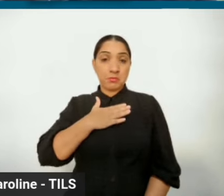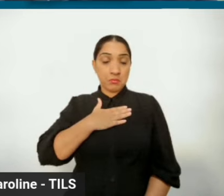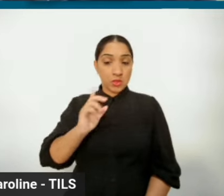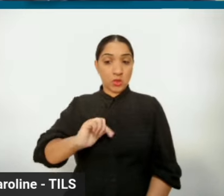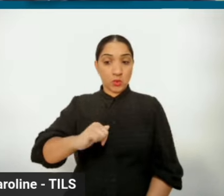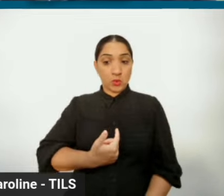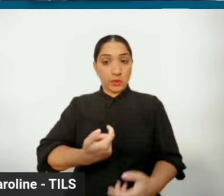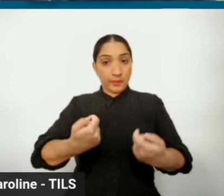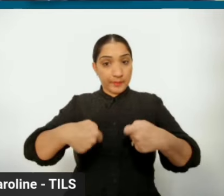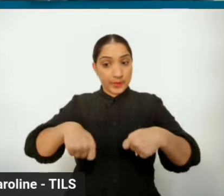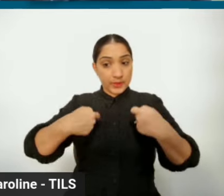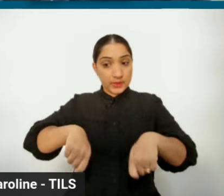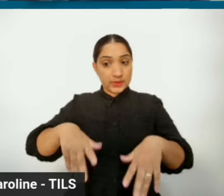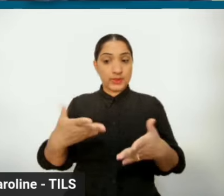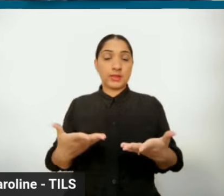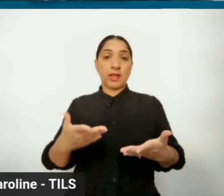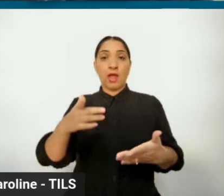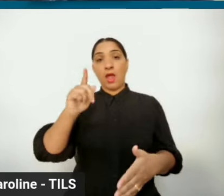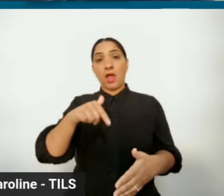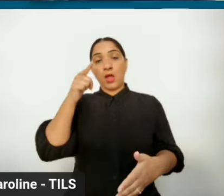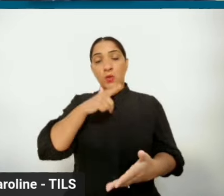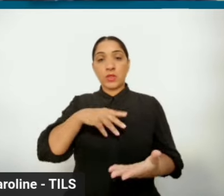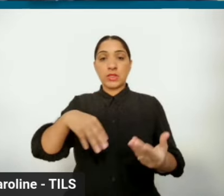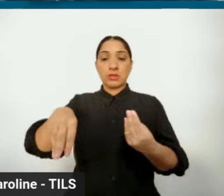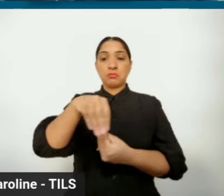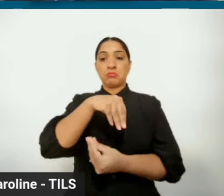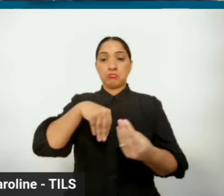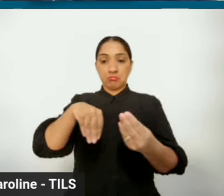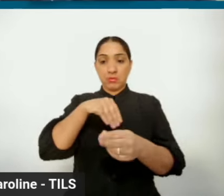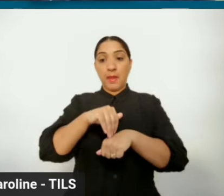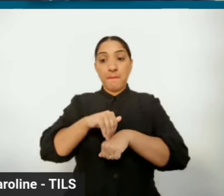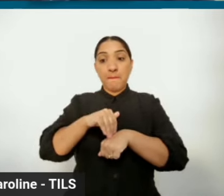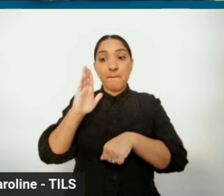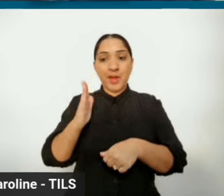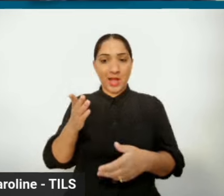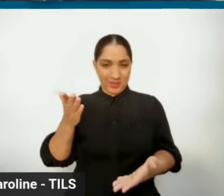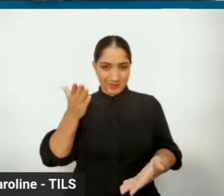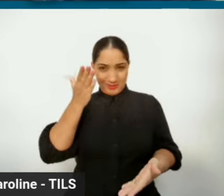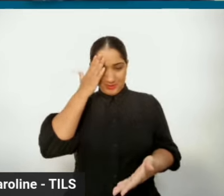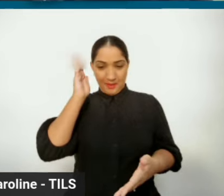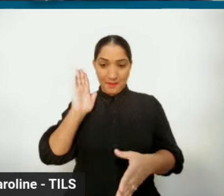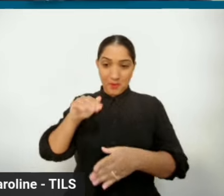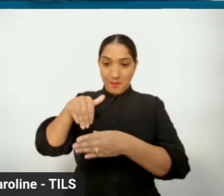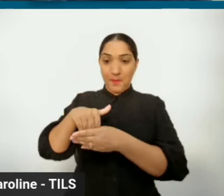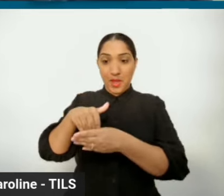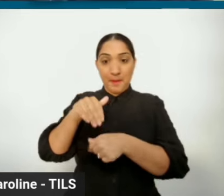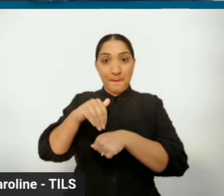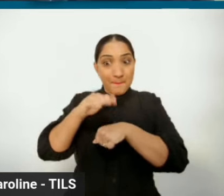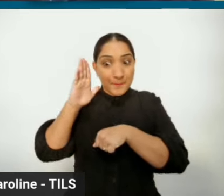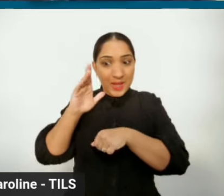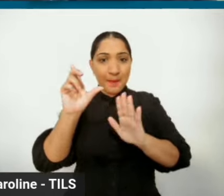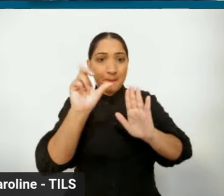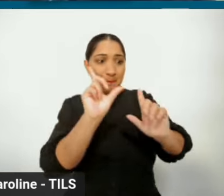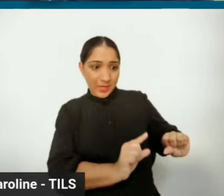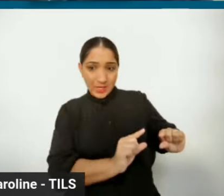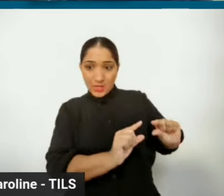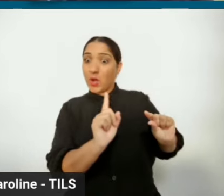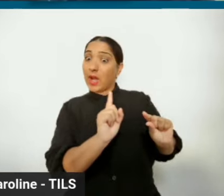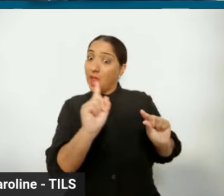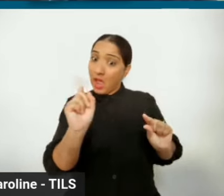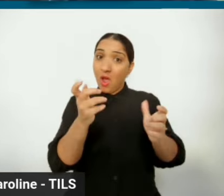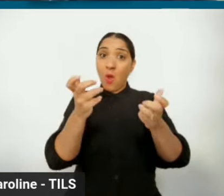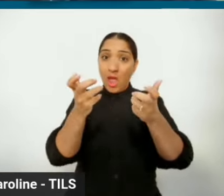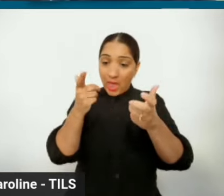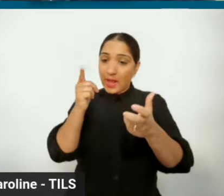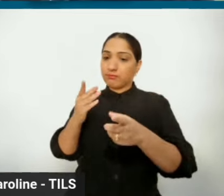na verdade, é se envolver mais com a política e não menos. Pesquisando aí quais